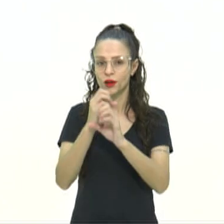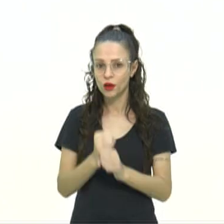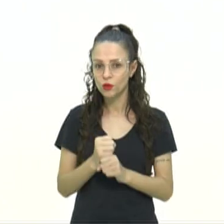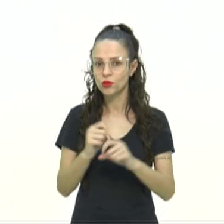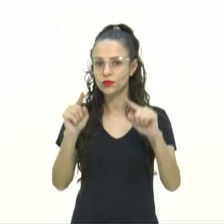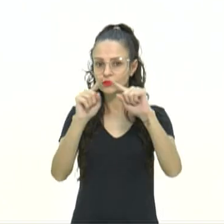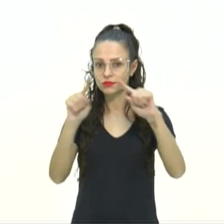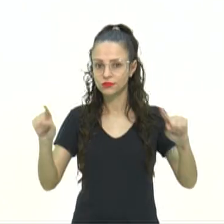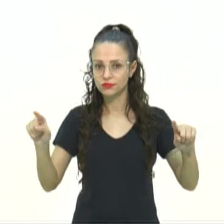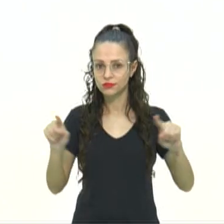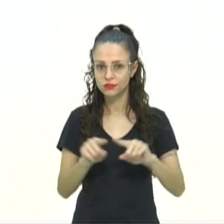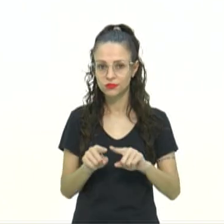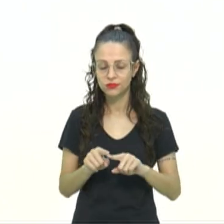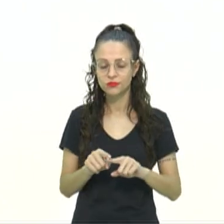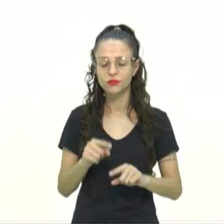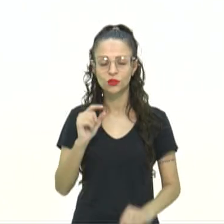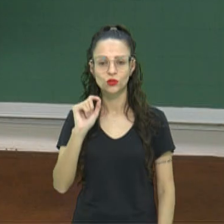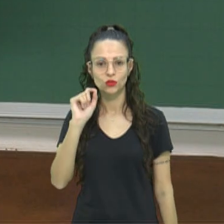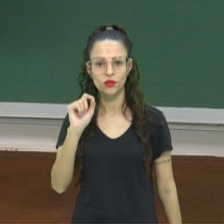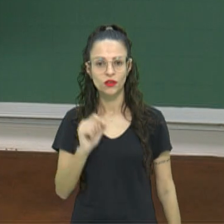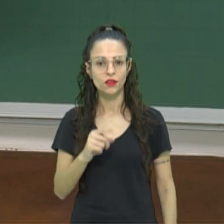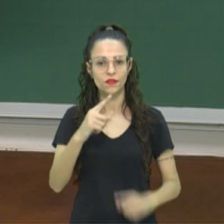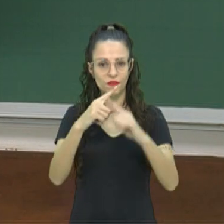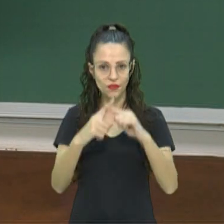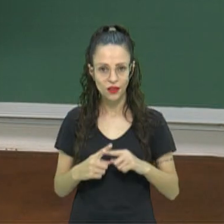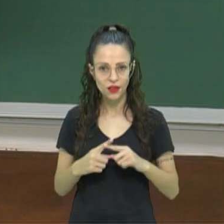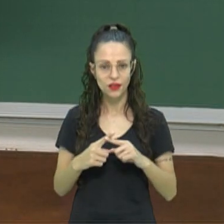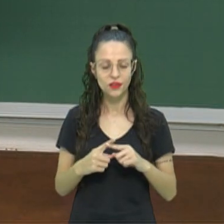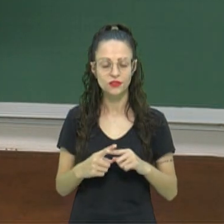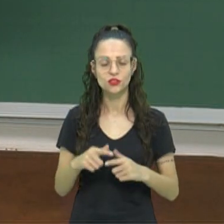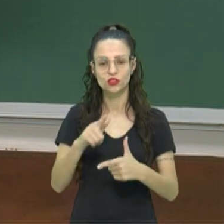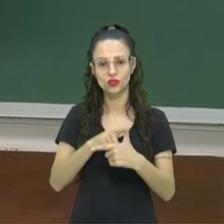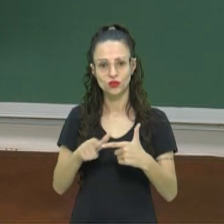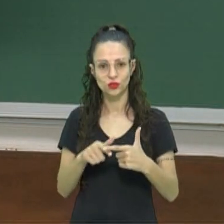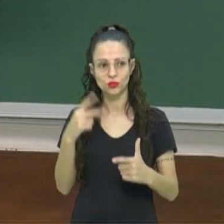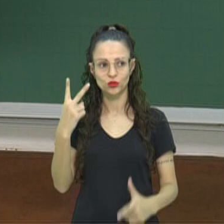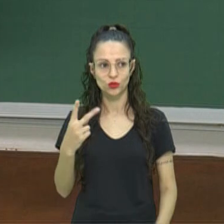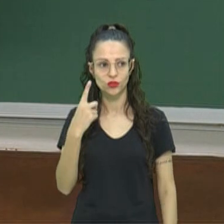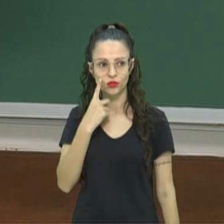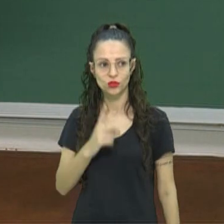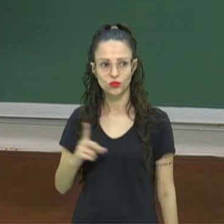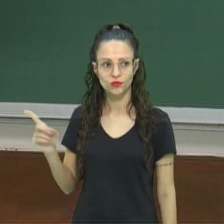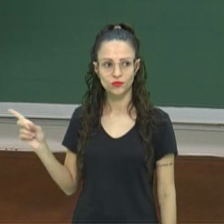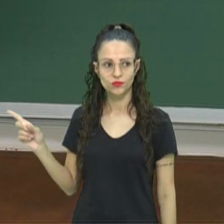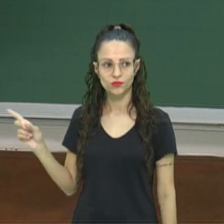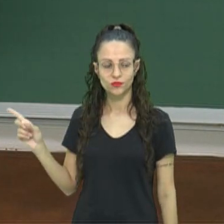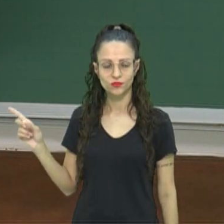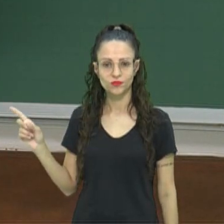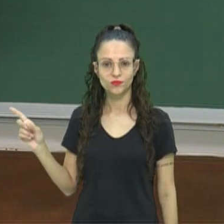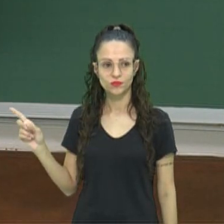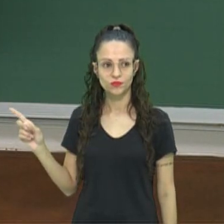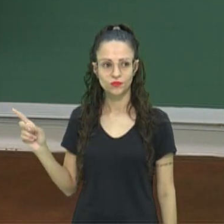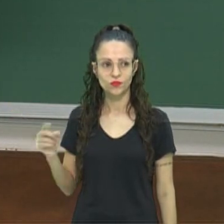área do losango? Diagonal maior vezes diagonal menor dividido por 2. Foi o que está feito aqui,